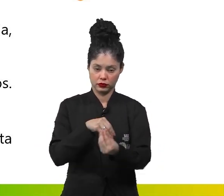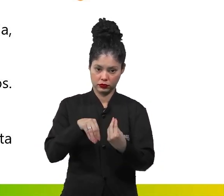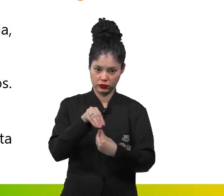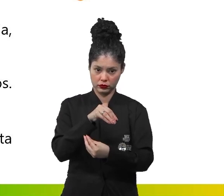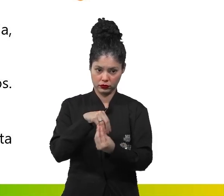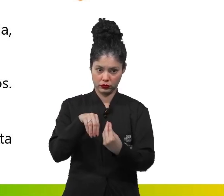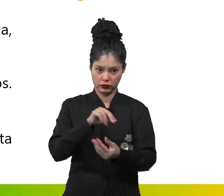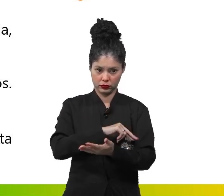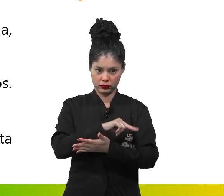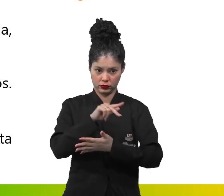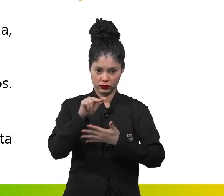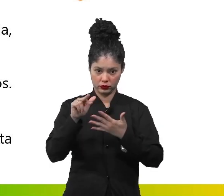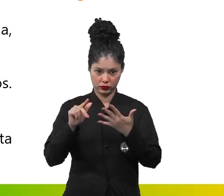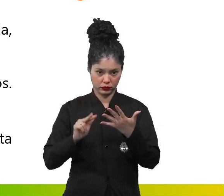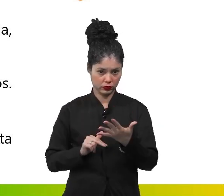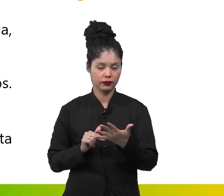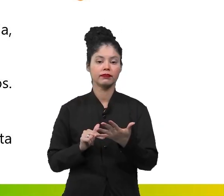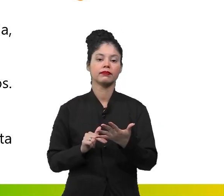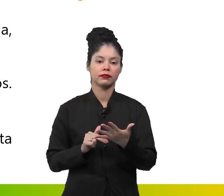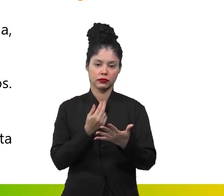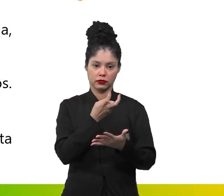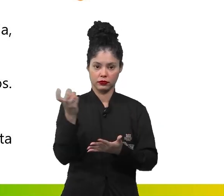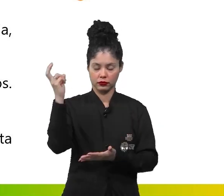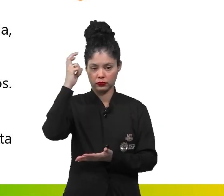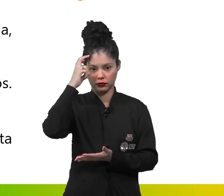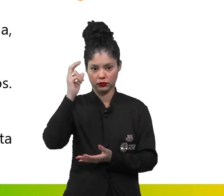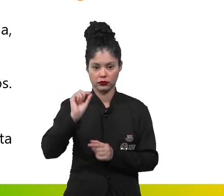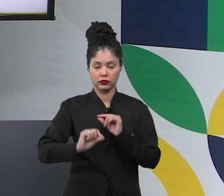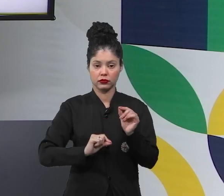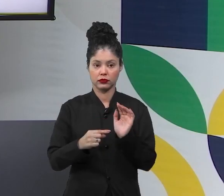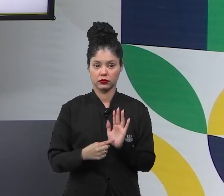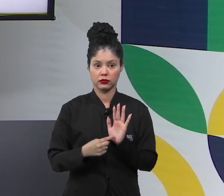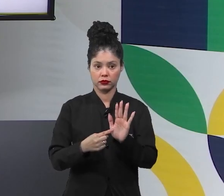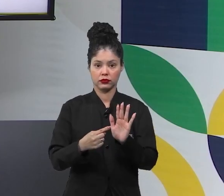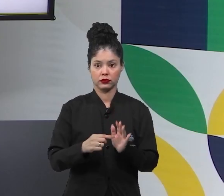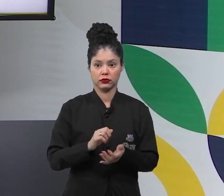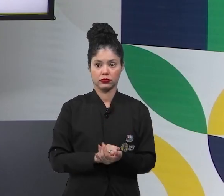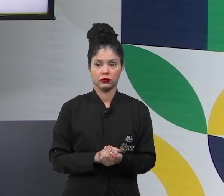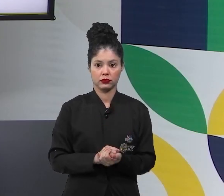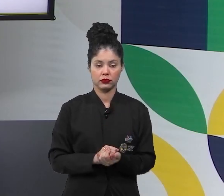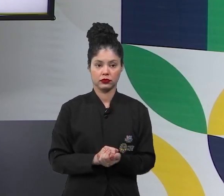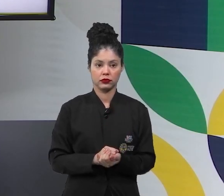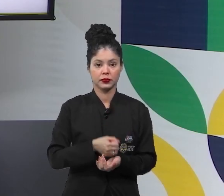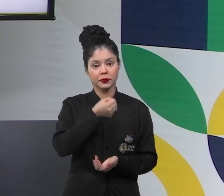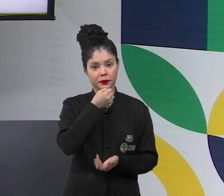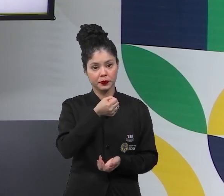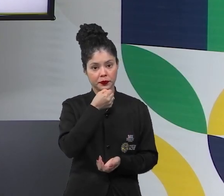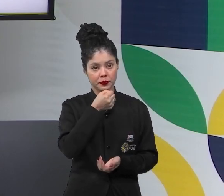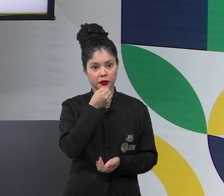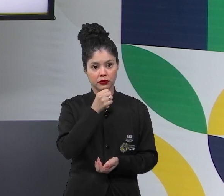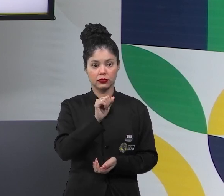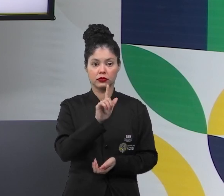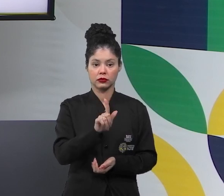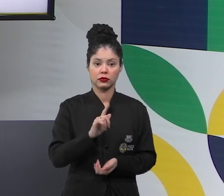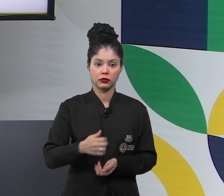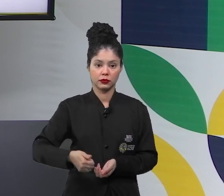muita diversidade cultural. E eu quero mostrar agora uma reportagem do G1 que fala muito